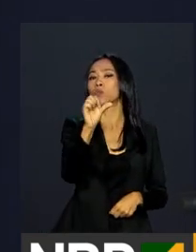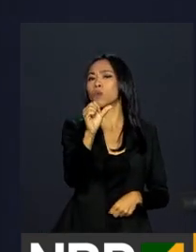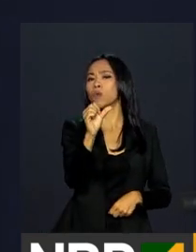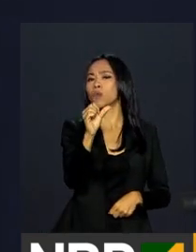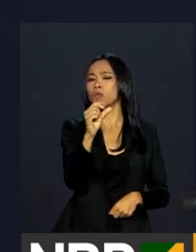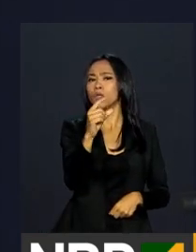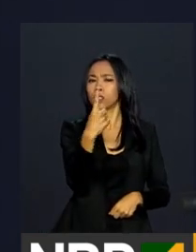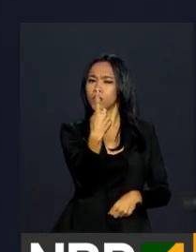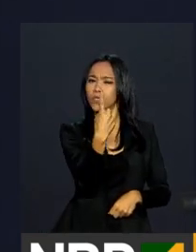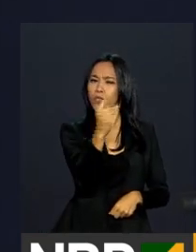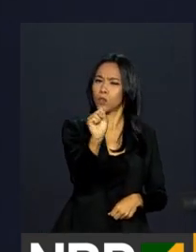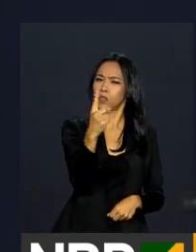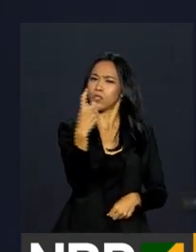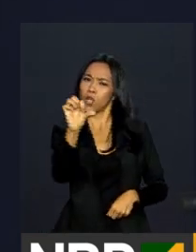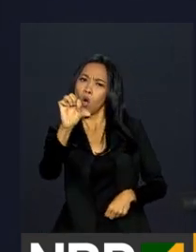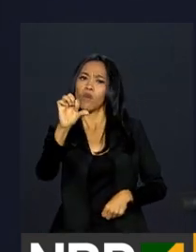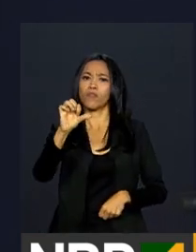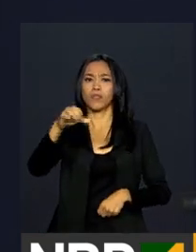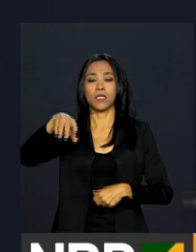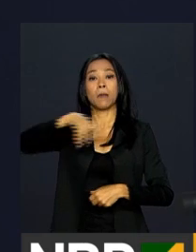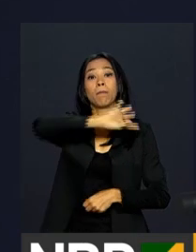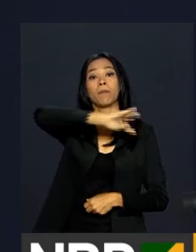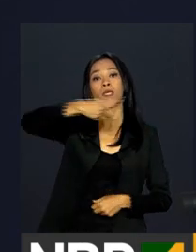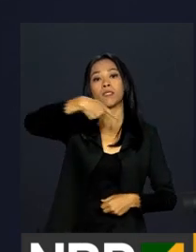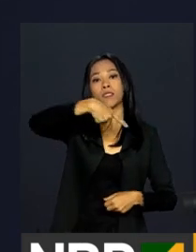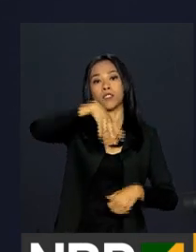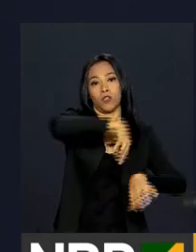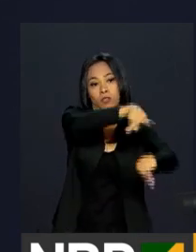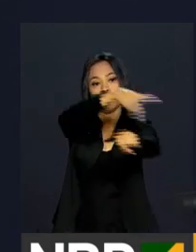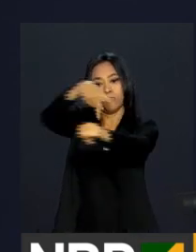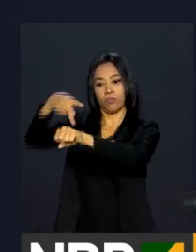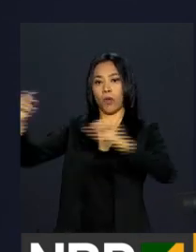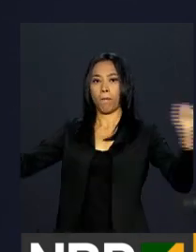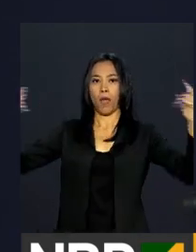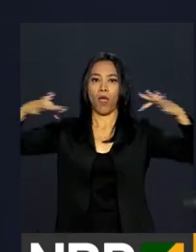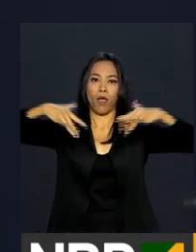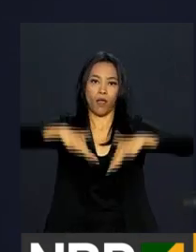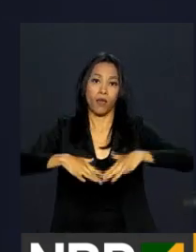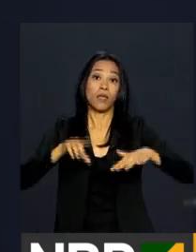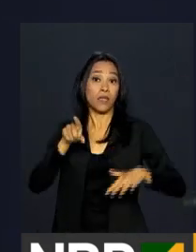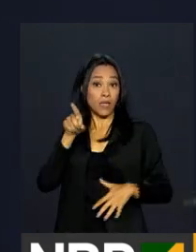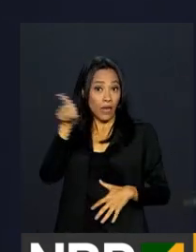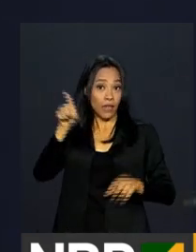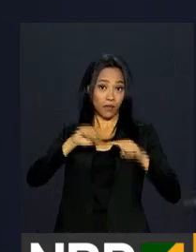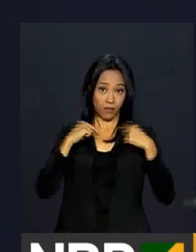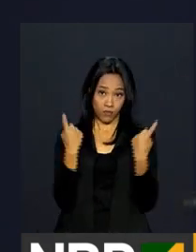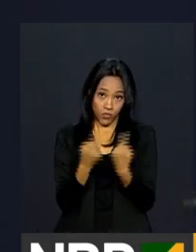e de governo. E lá eu pude perceber, Toninho,